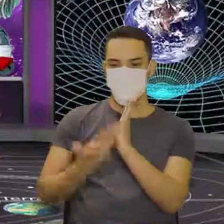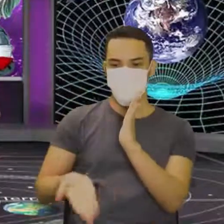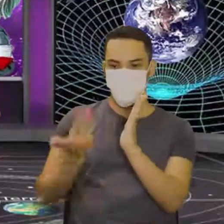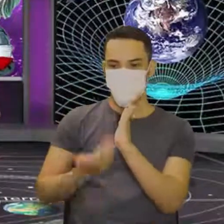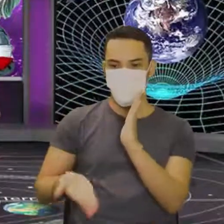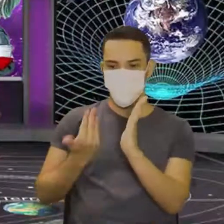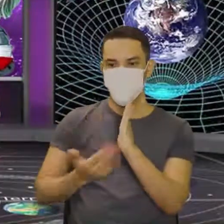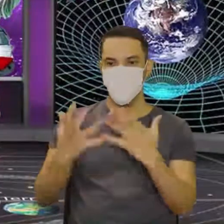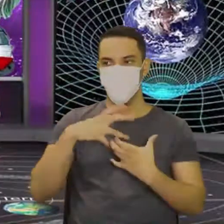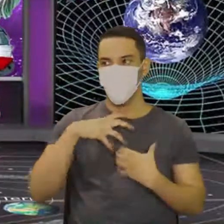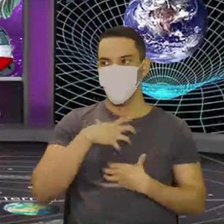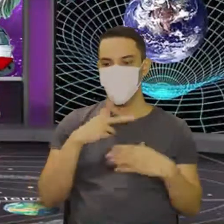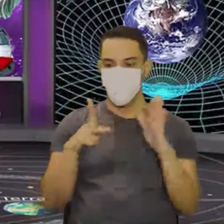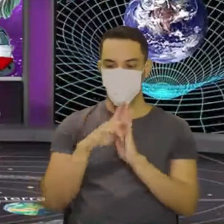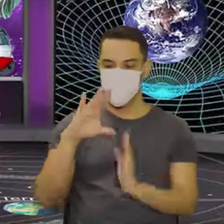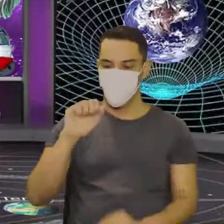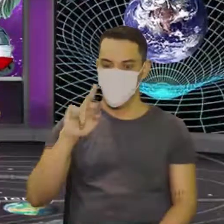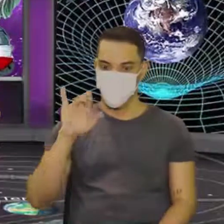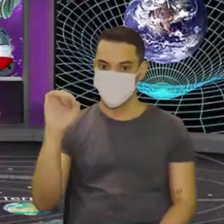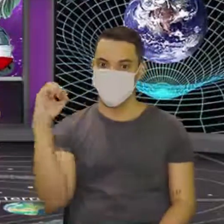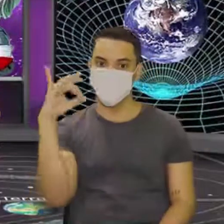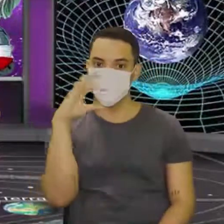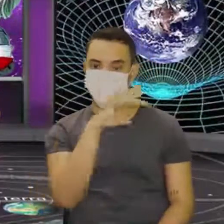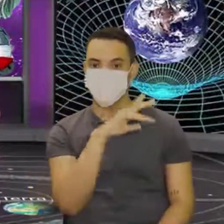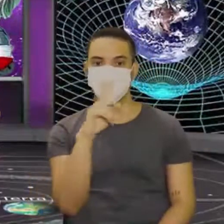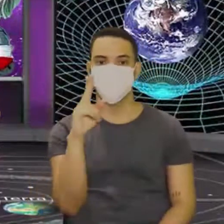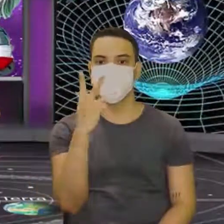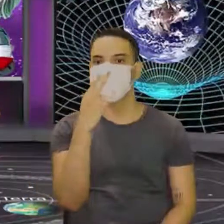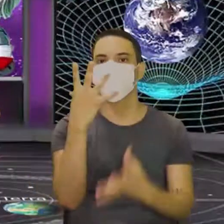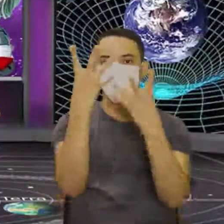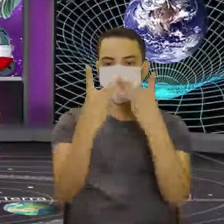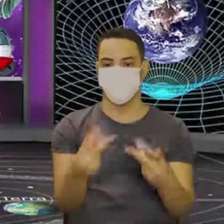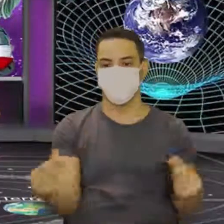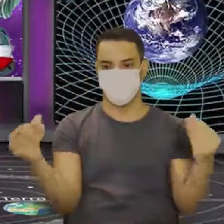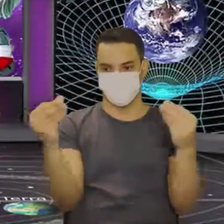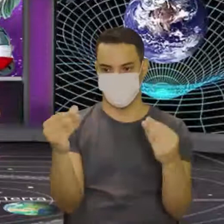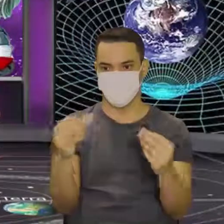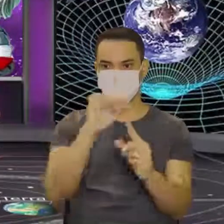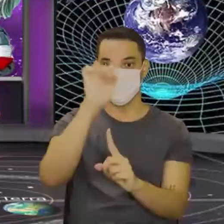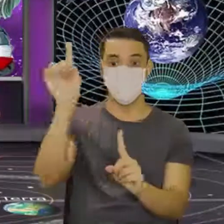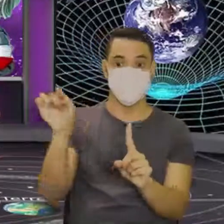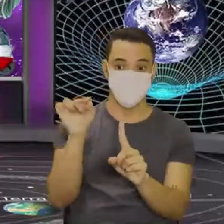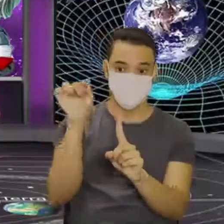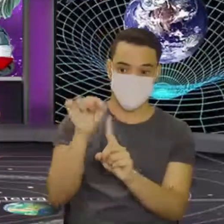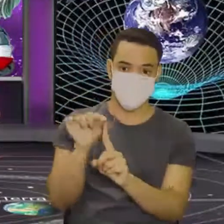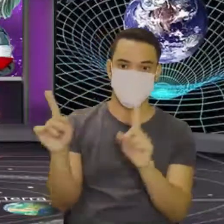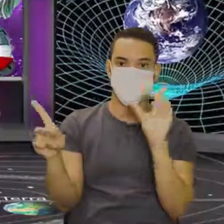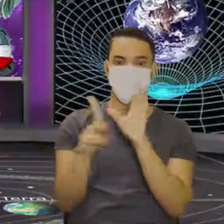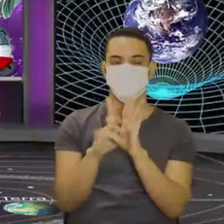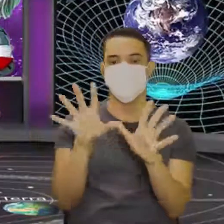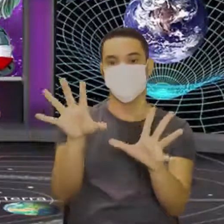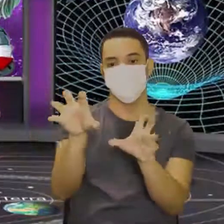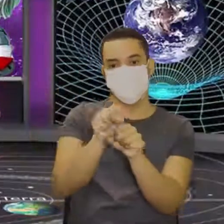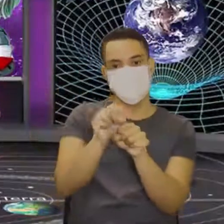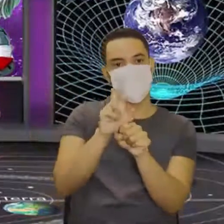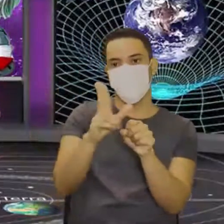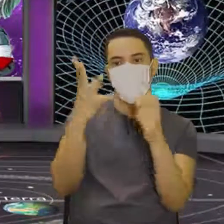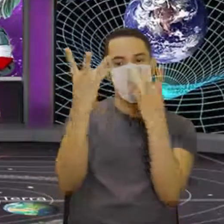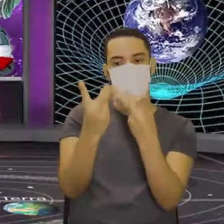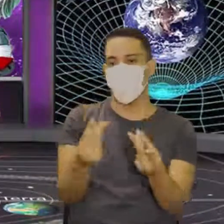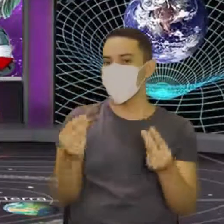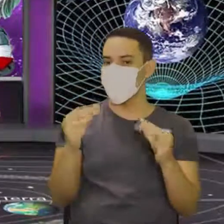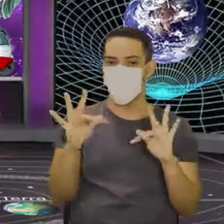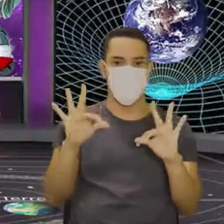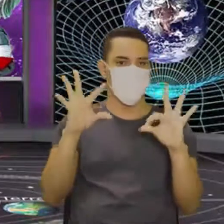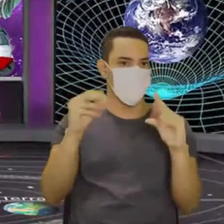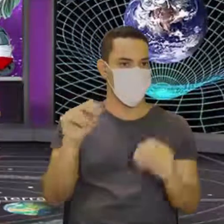em forma de calor, que no caso a gente fala que é energia dissipada. A finalidade do receptor não é dissipar toda a energia